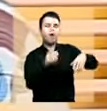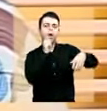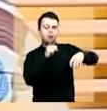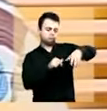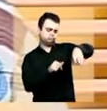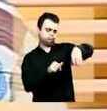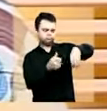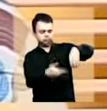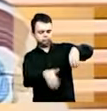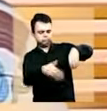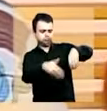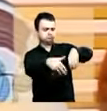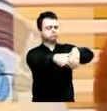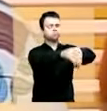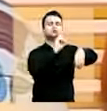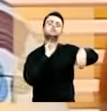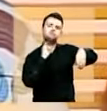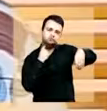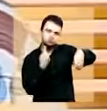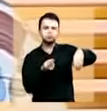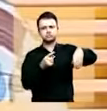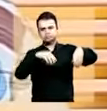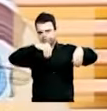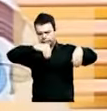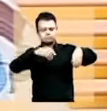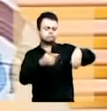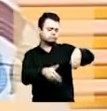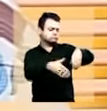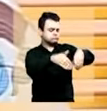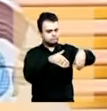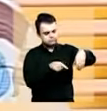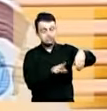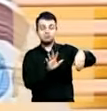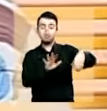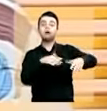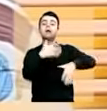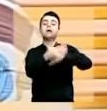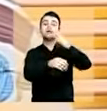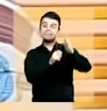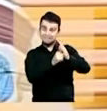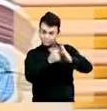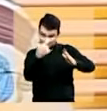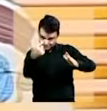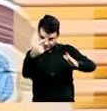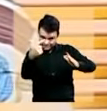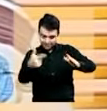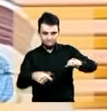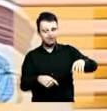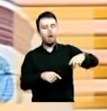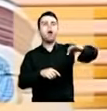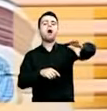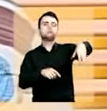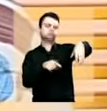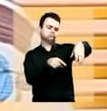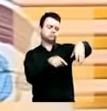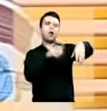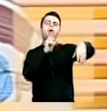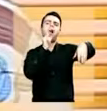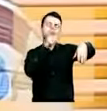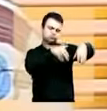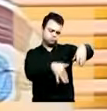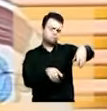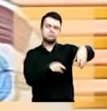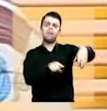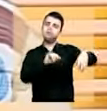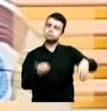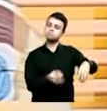que ser descartada, né? Toda a sujidade tem que sair. Mas tem a água da higienização que a gente pode reutilizar da